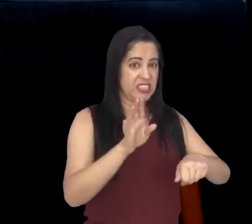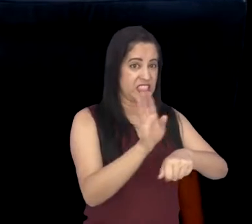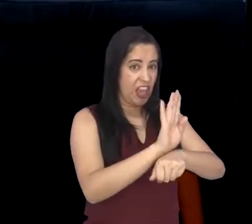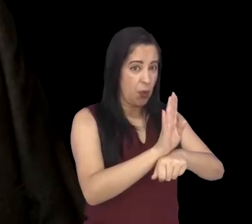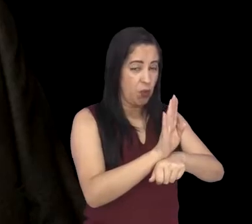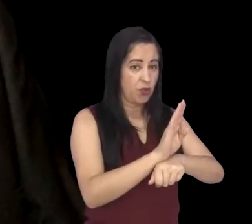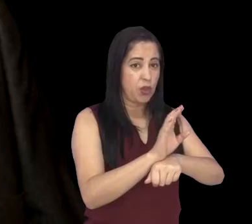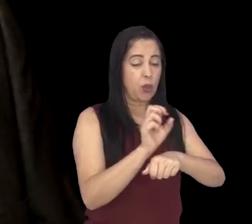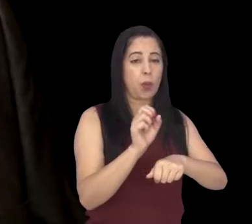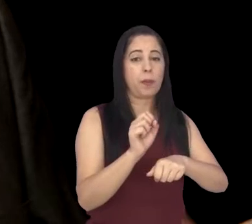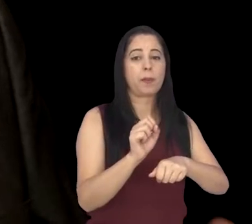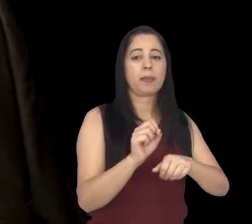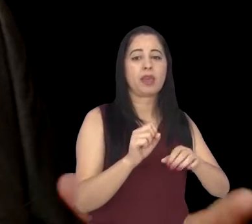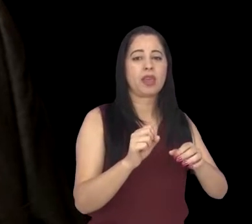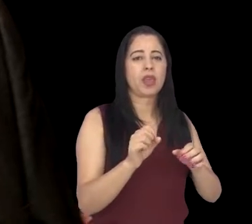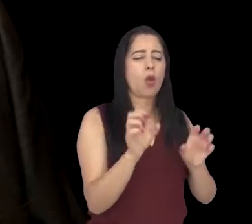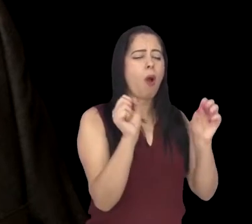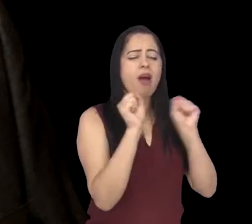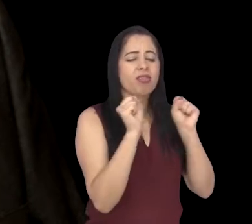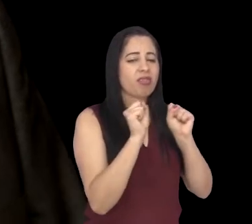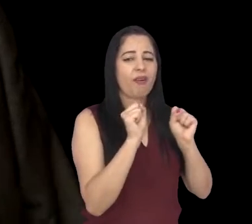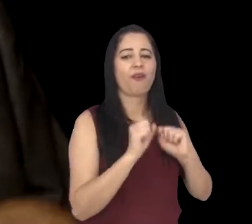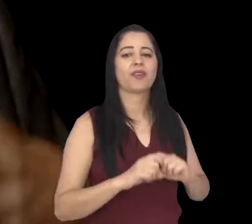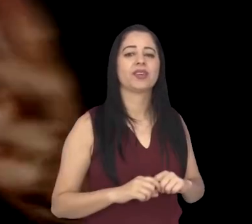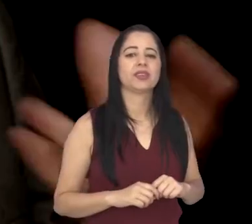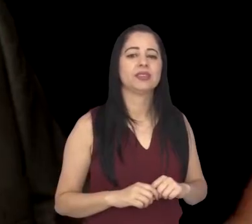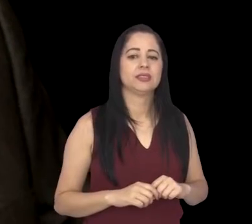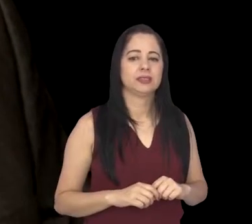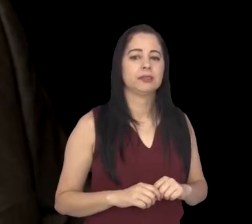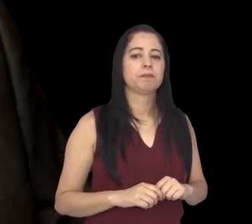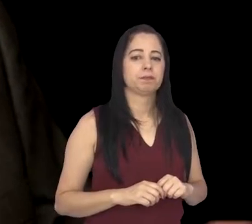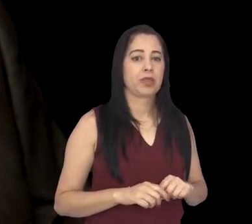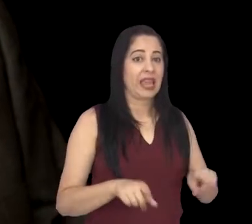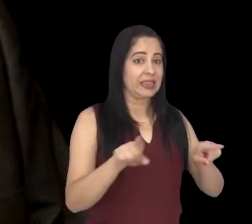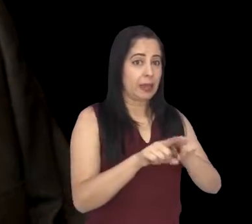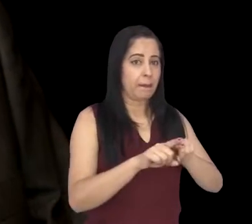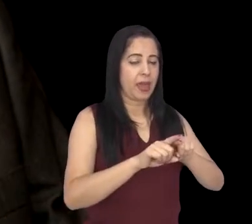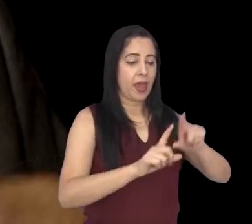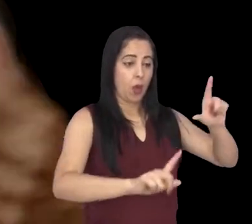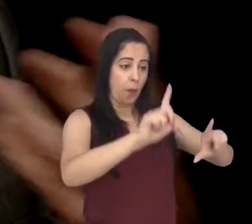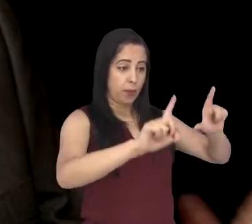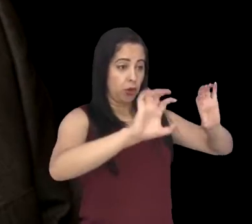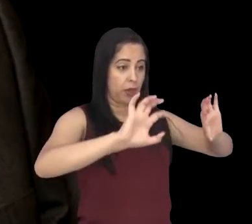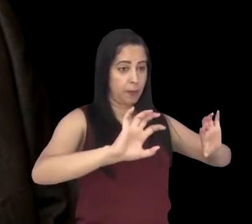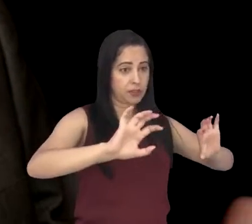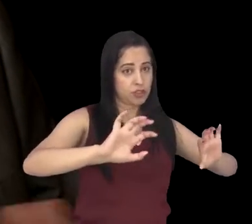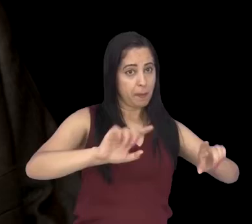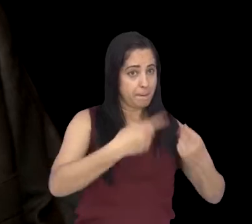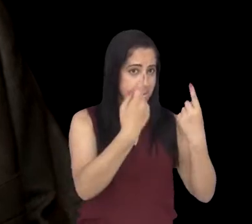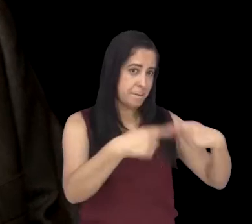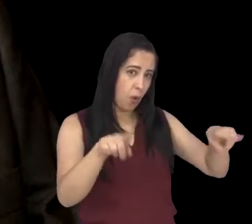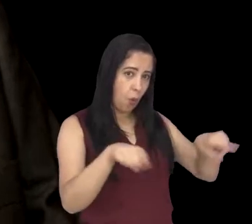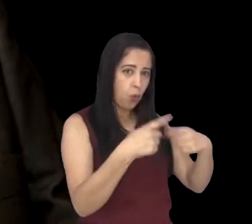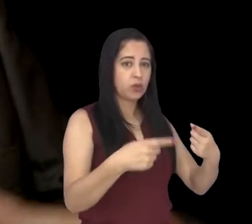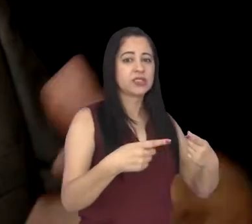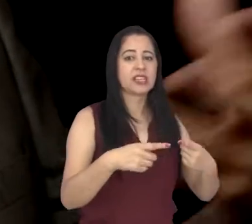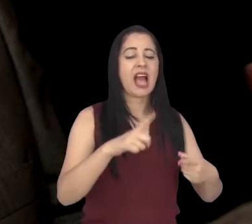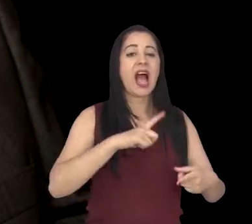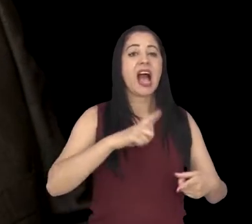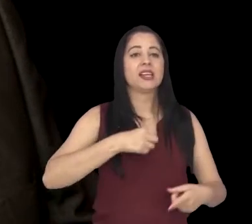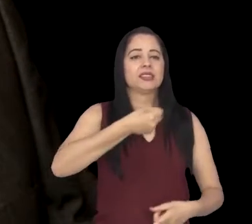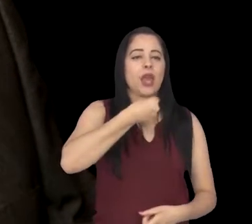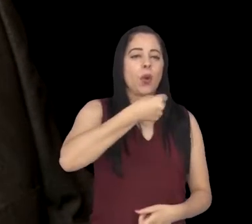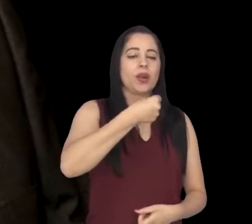jurado. Então, esses programas na época, que mesmo os festivais de canção, Jair Rodrigues cantando Disparada, Caetano